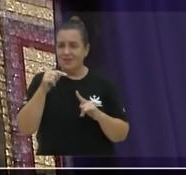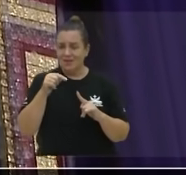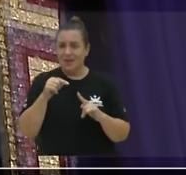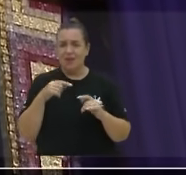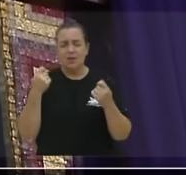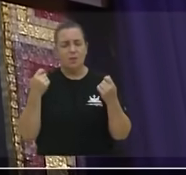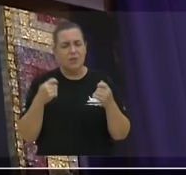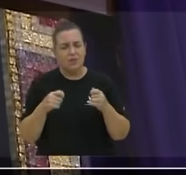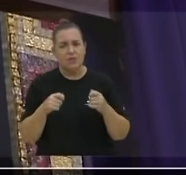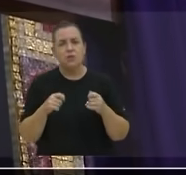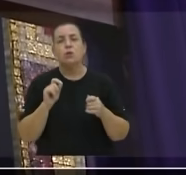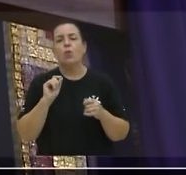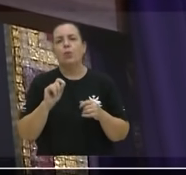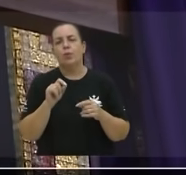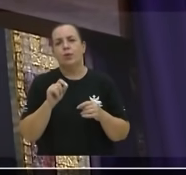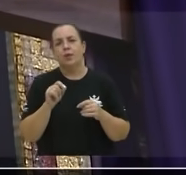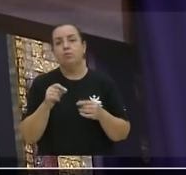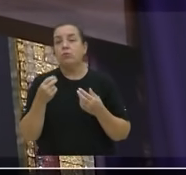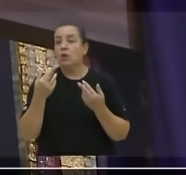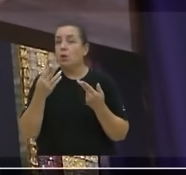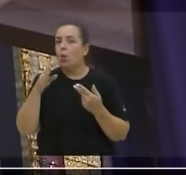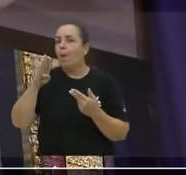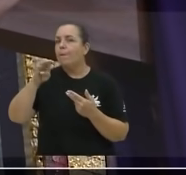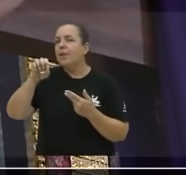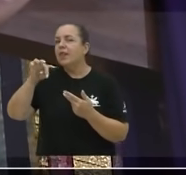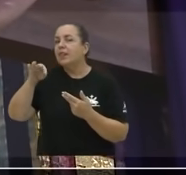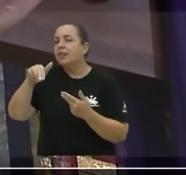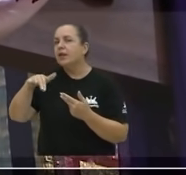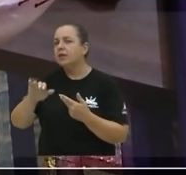elas têm que ser sempre uma Betânia.